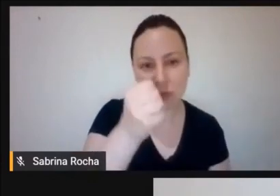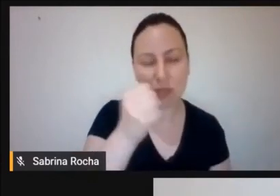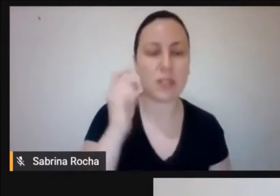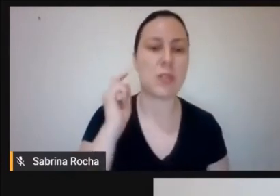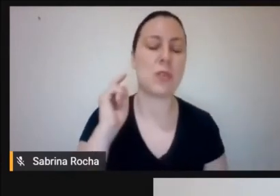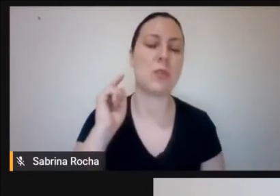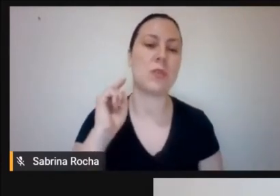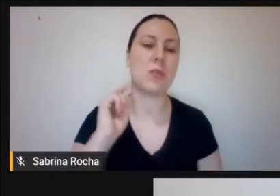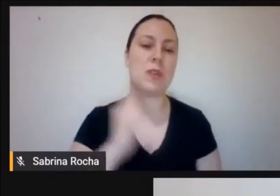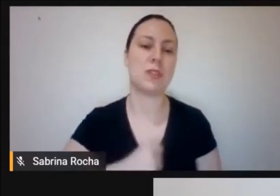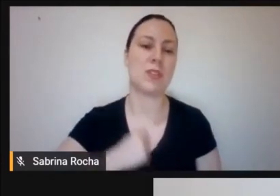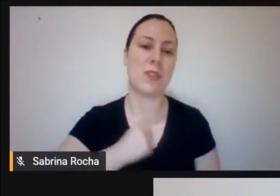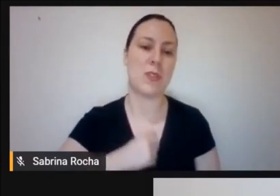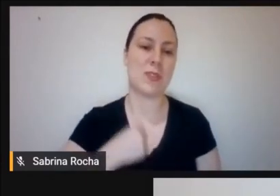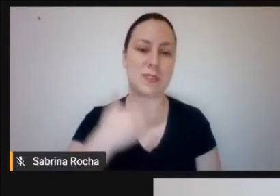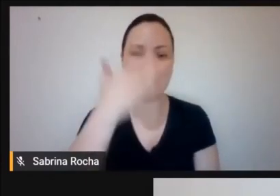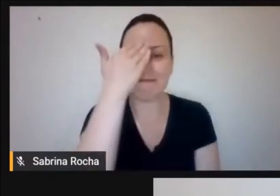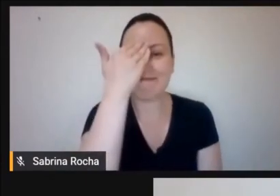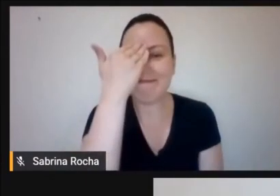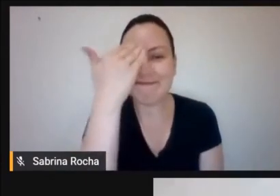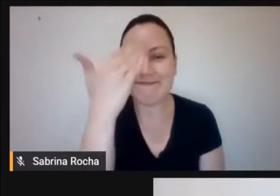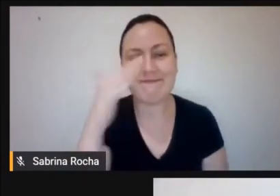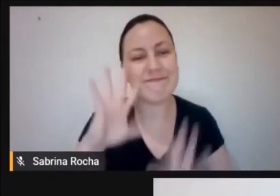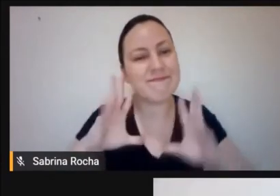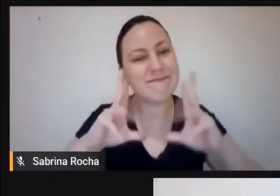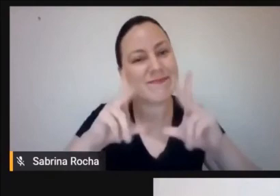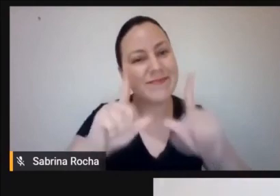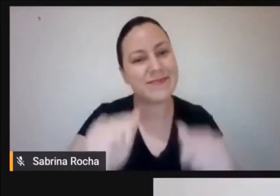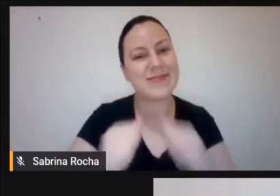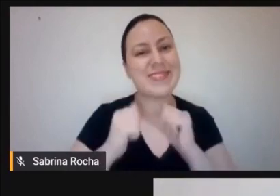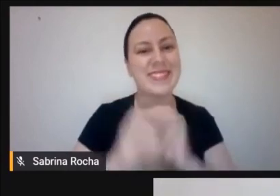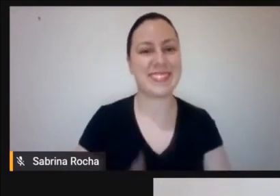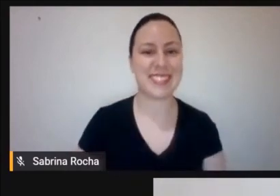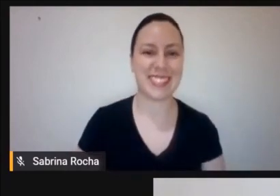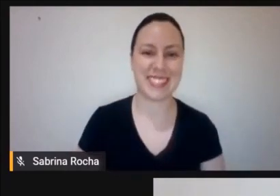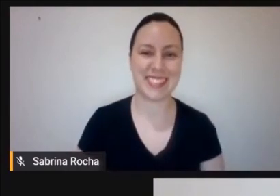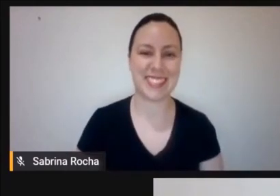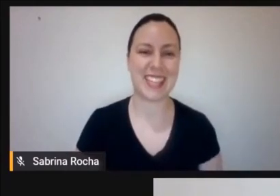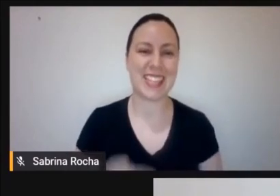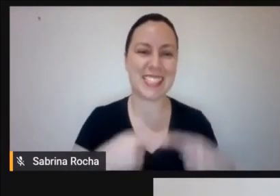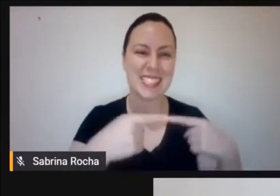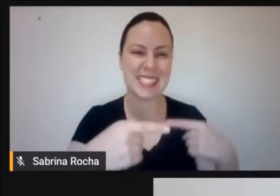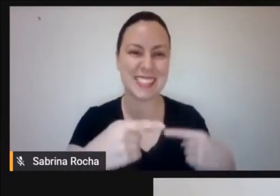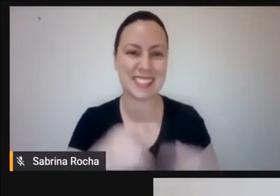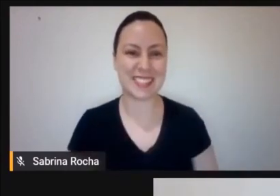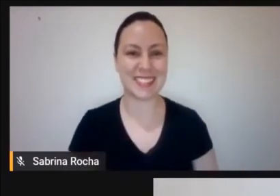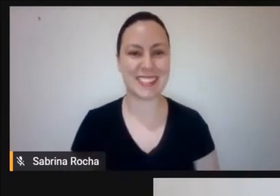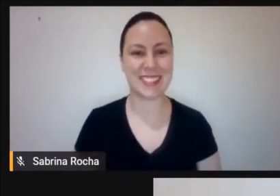agosto. Muitíssimo obrigada a todos e a todas, e até semana que vem.